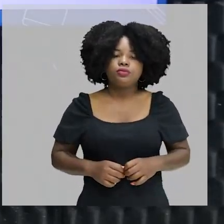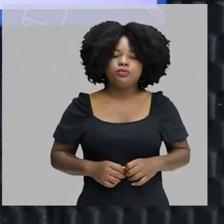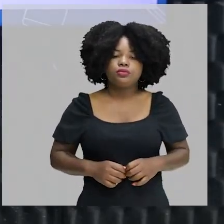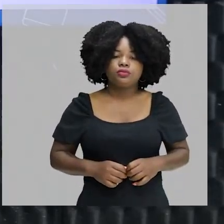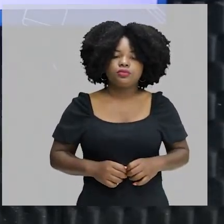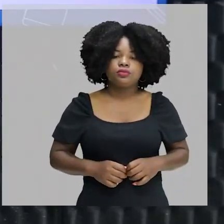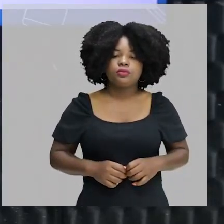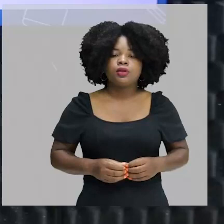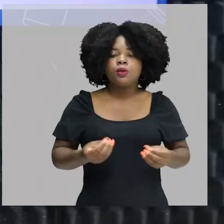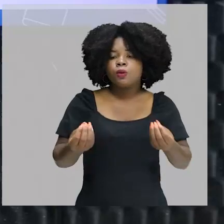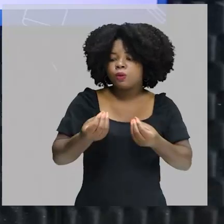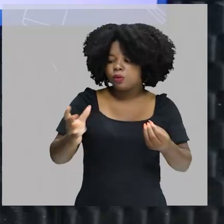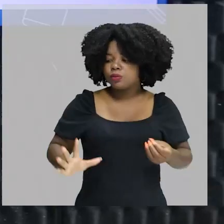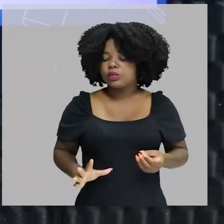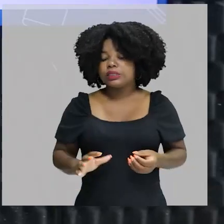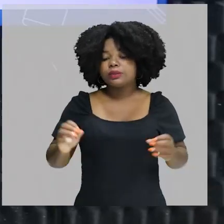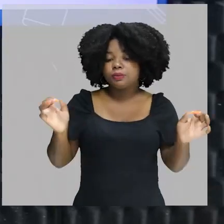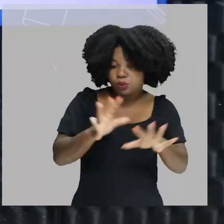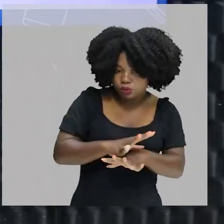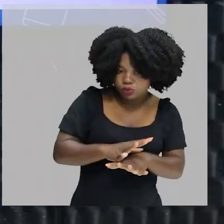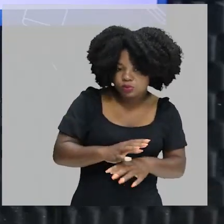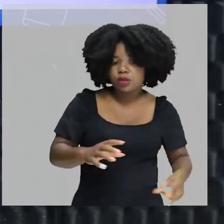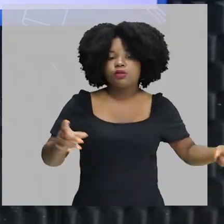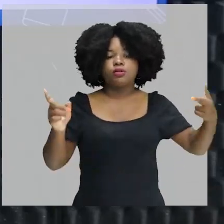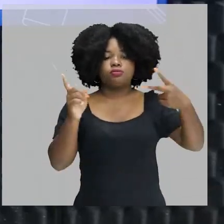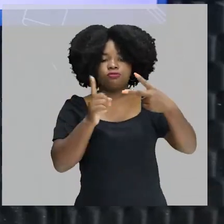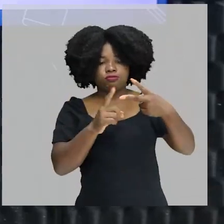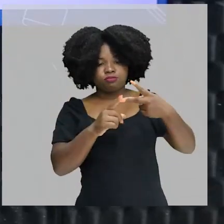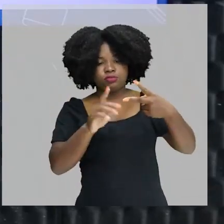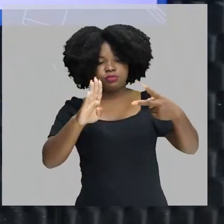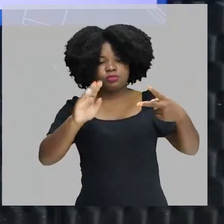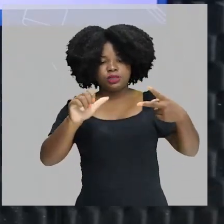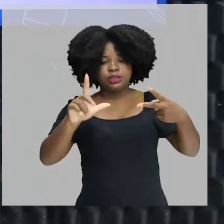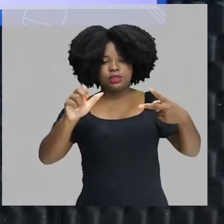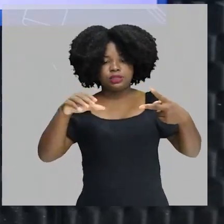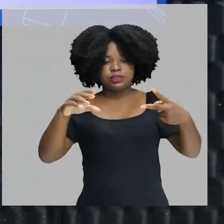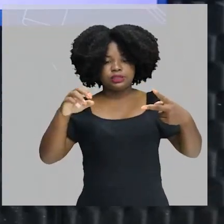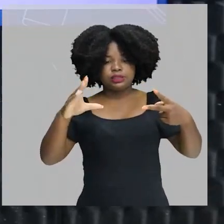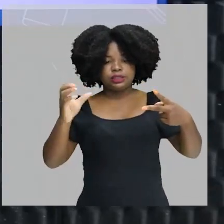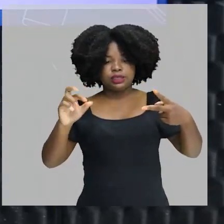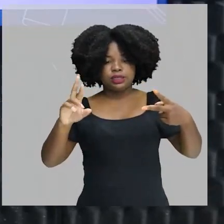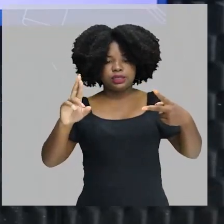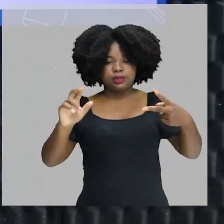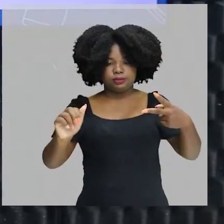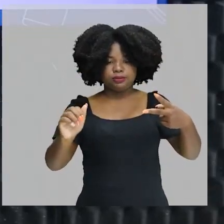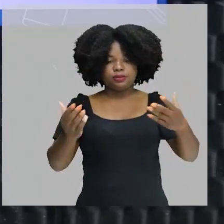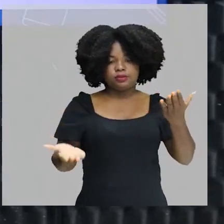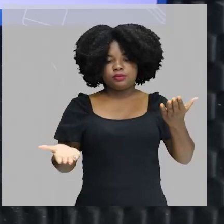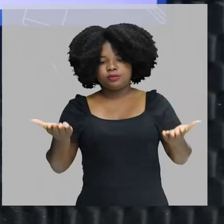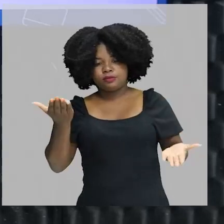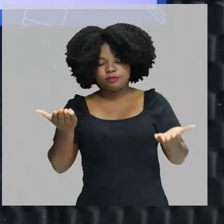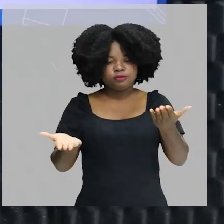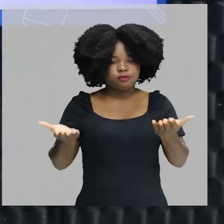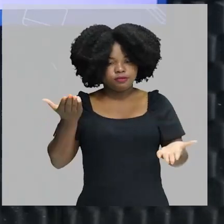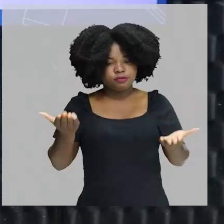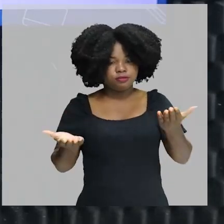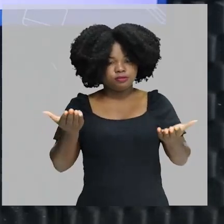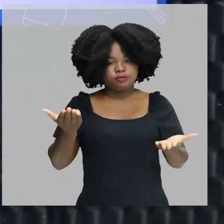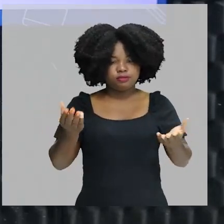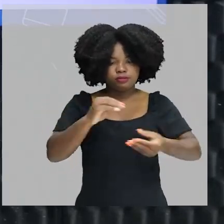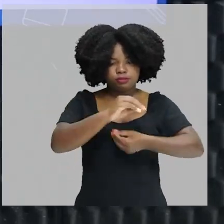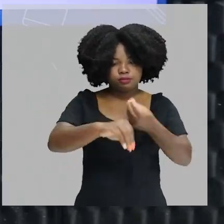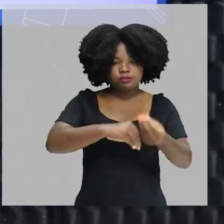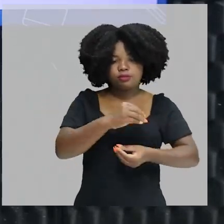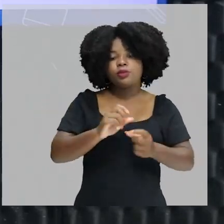Escrita essa equação, nós vamos fazer o balanceamento e acertar os coeficientes. O